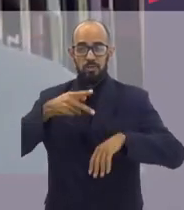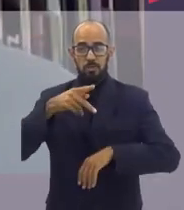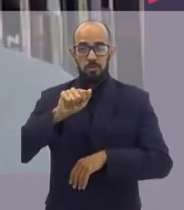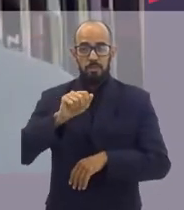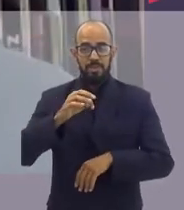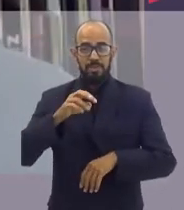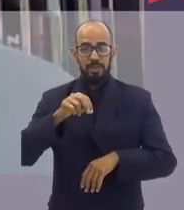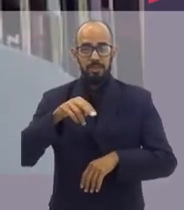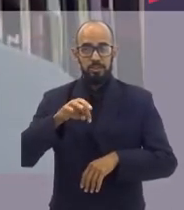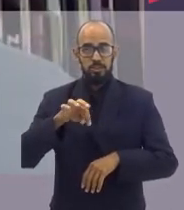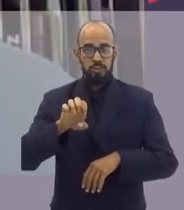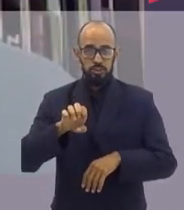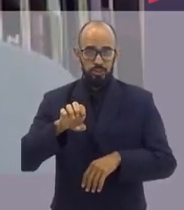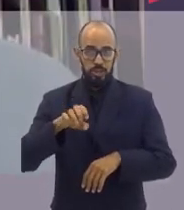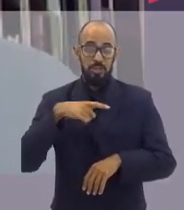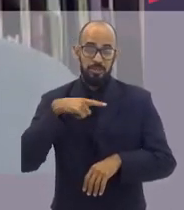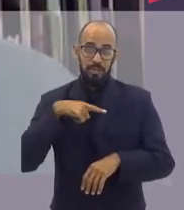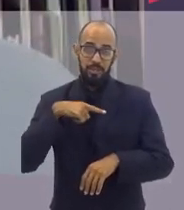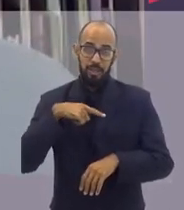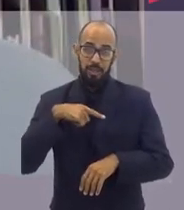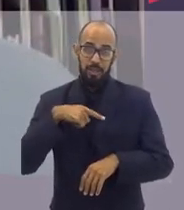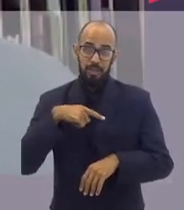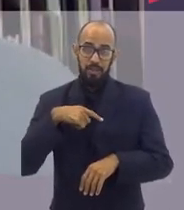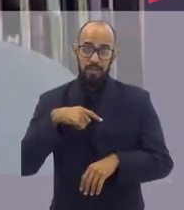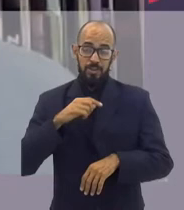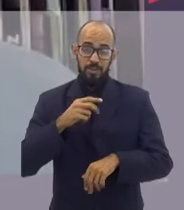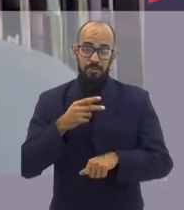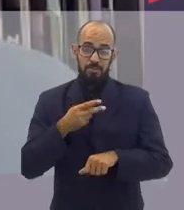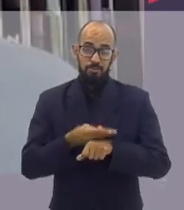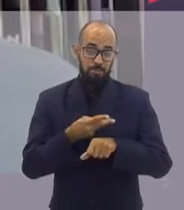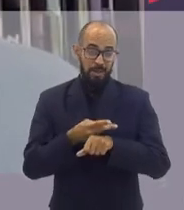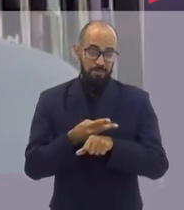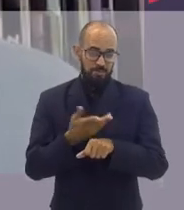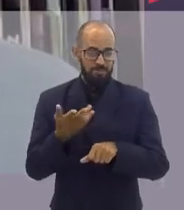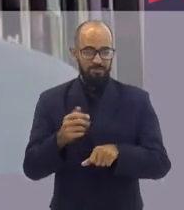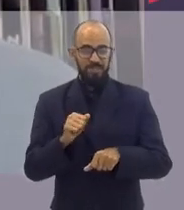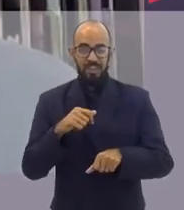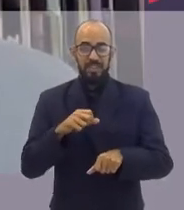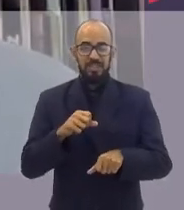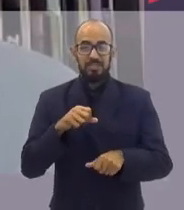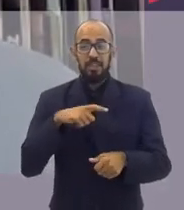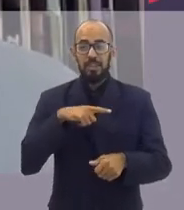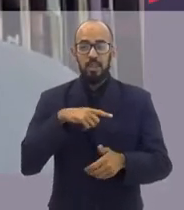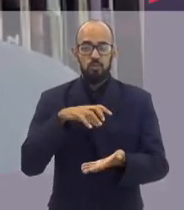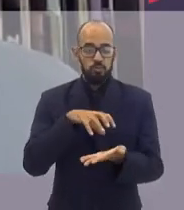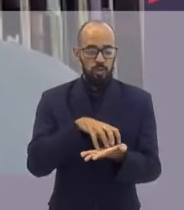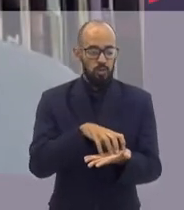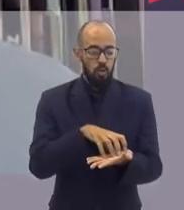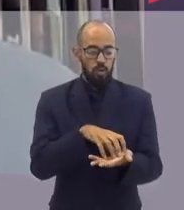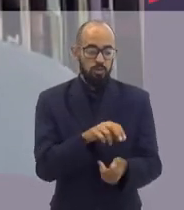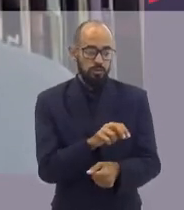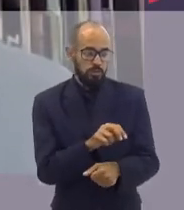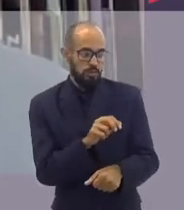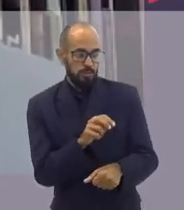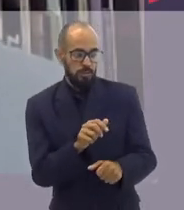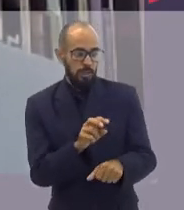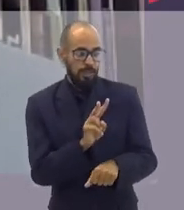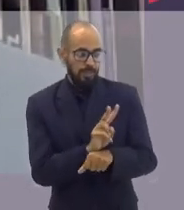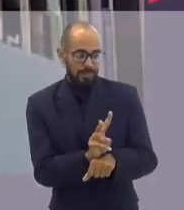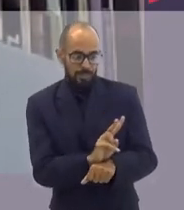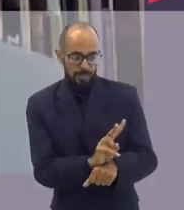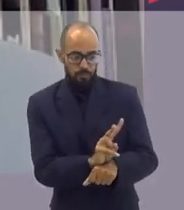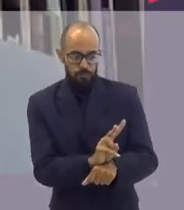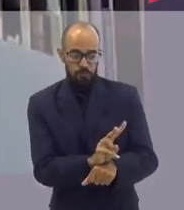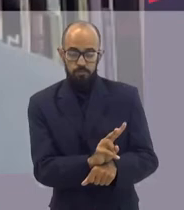uma vantagem em algum momento, né? Você se defende, você tem um setor que se defende de espionagem